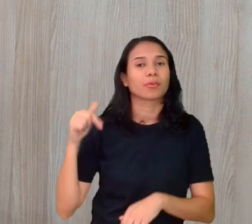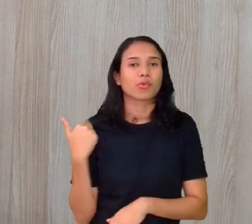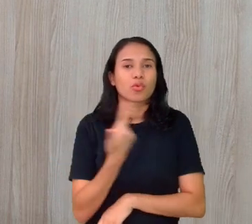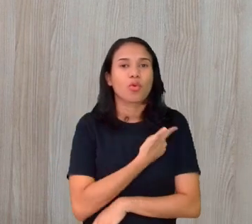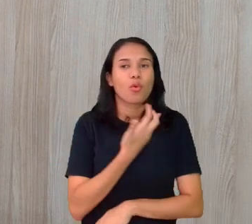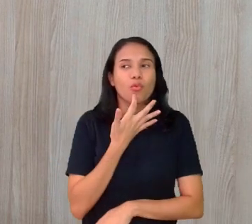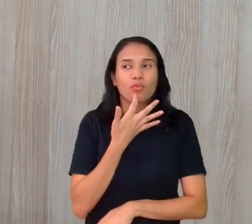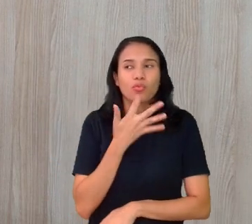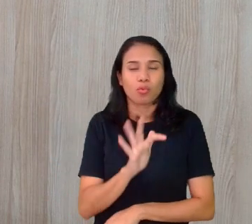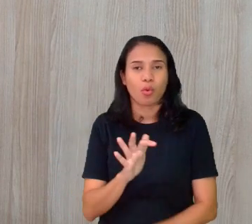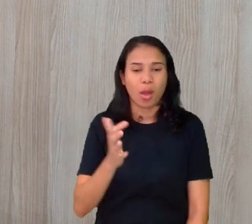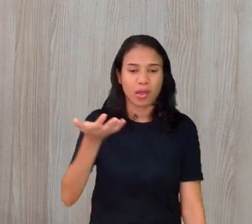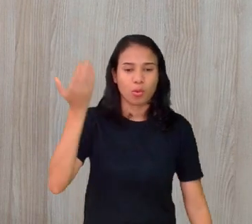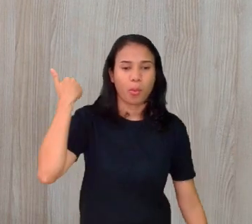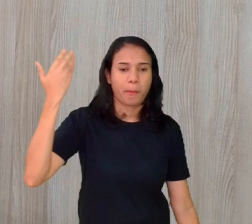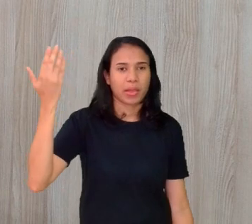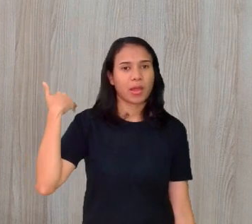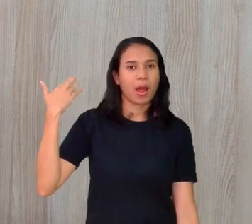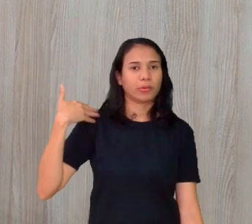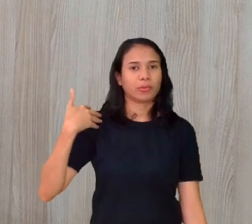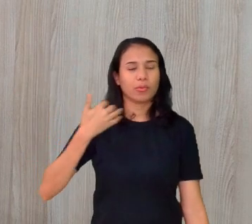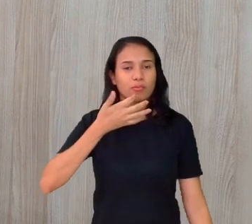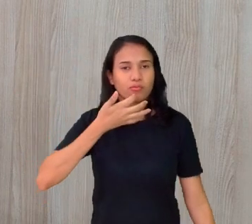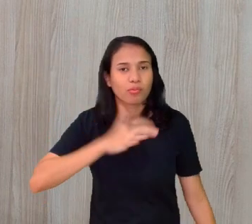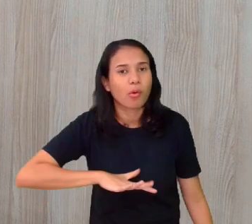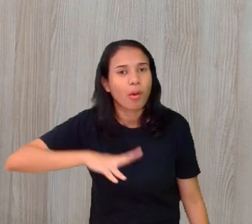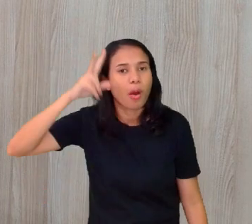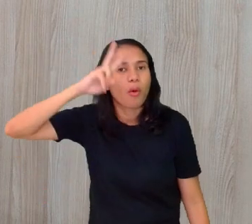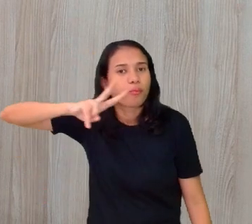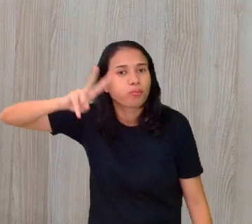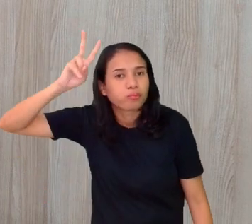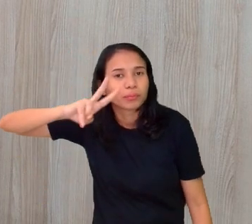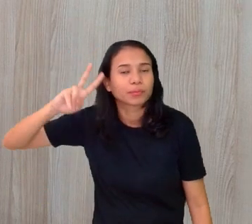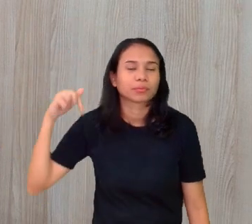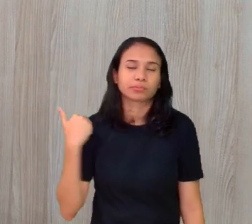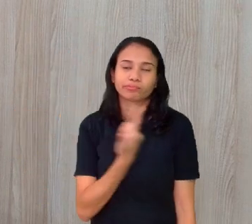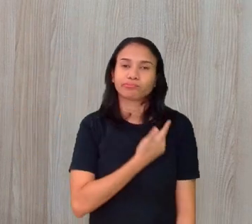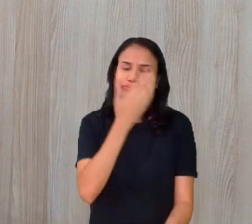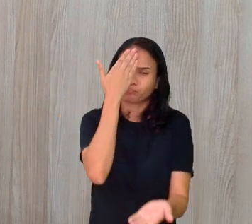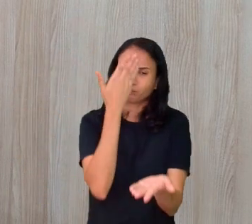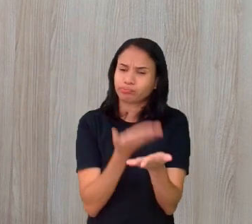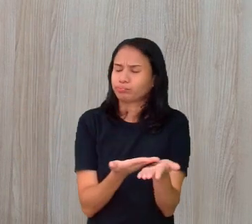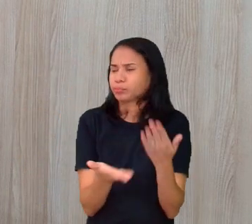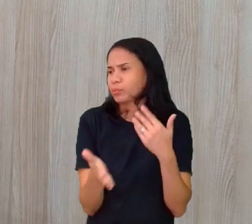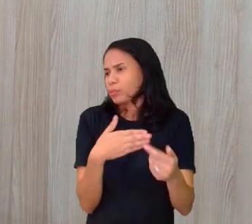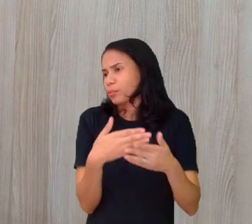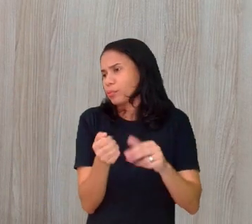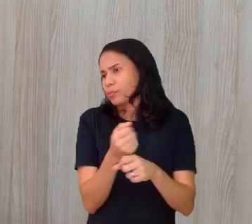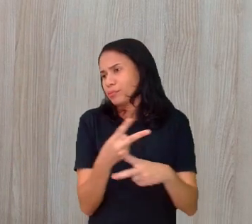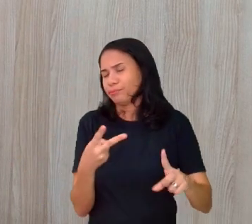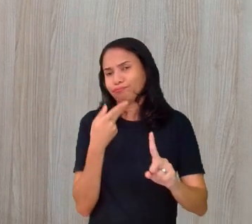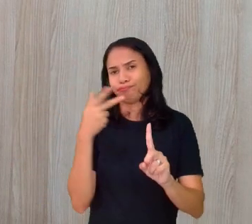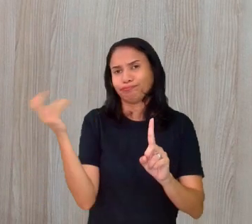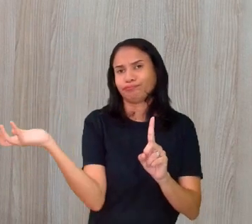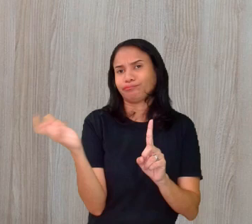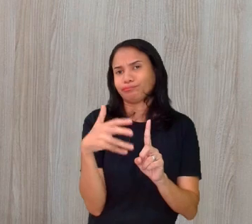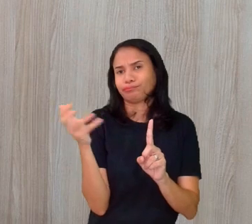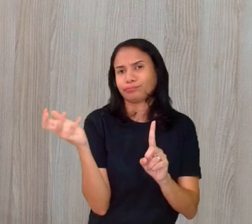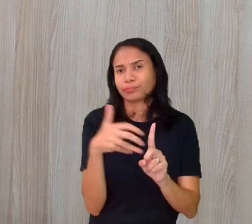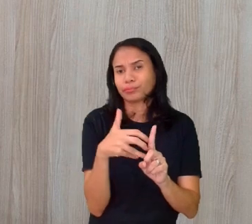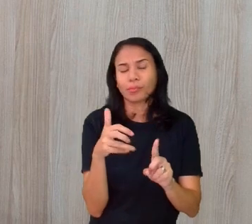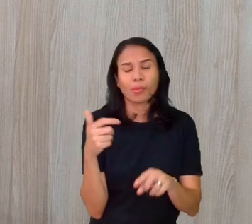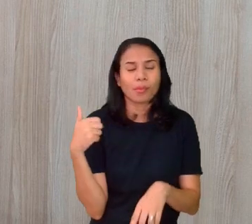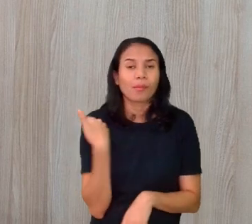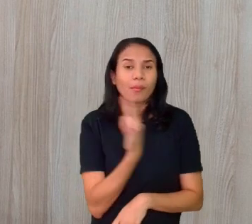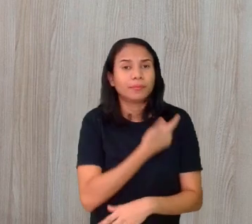não conhece a história do nosso país, a gente tende a acreditar em tudo que é lorota que nos conta. A